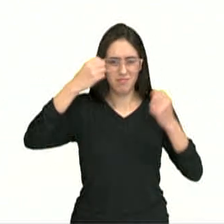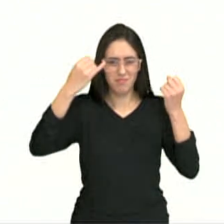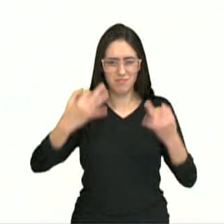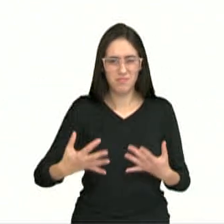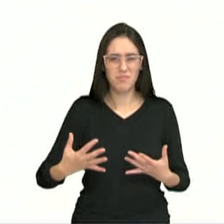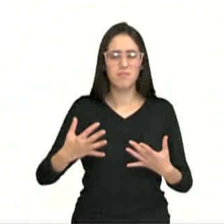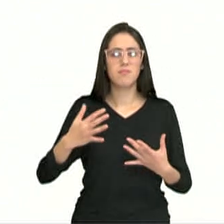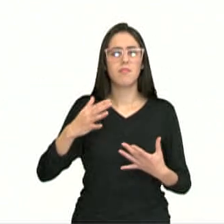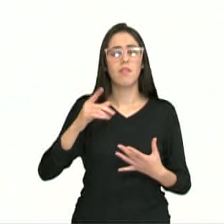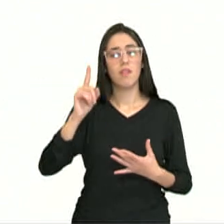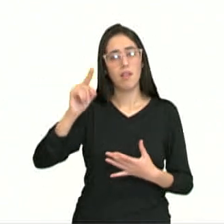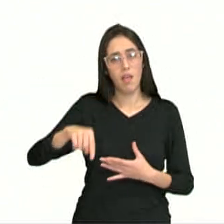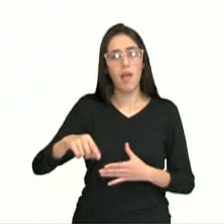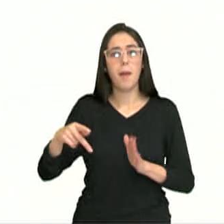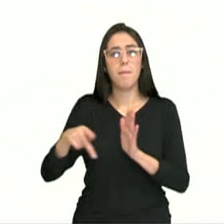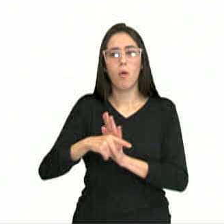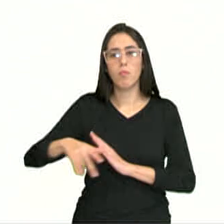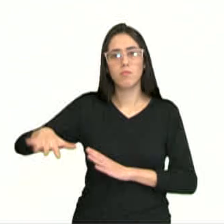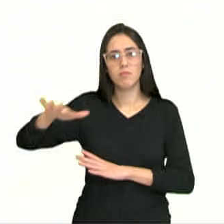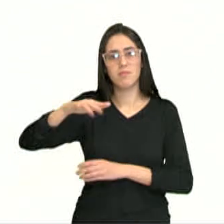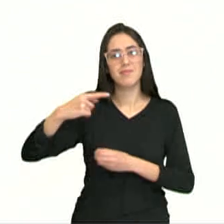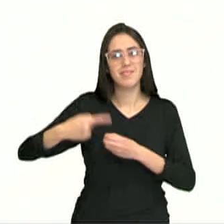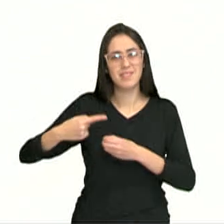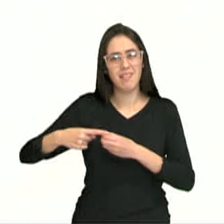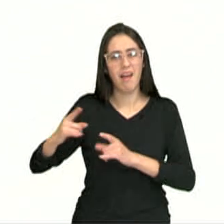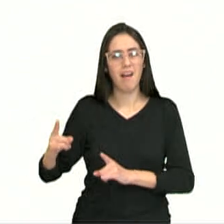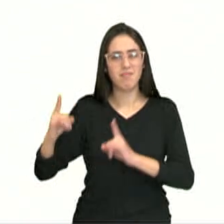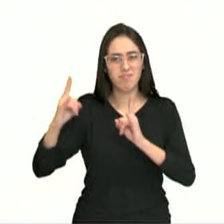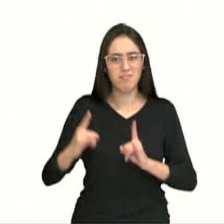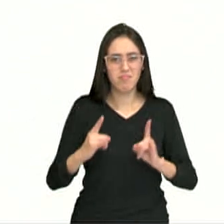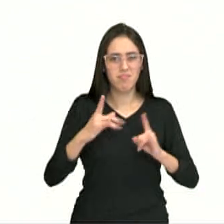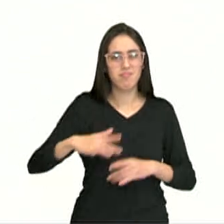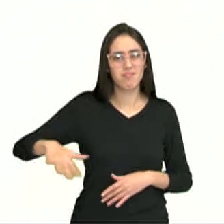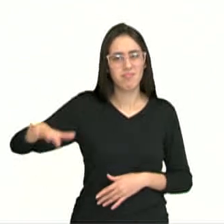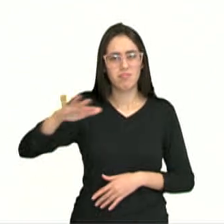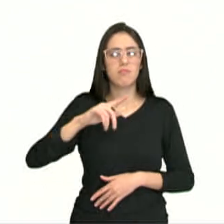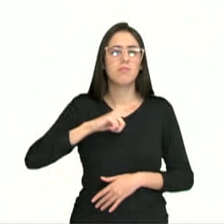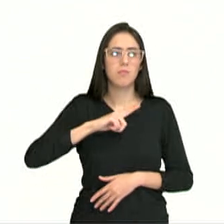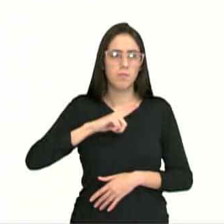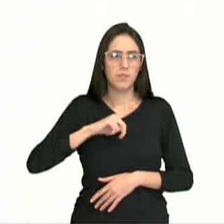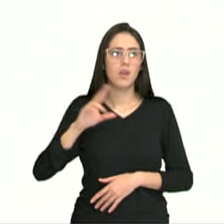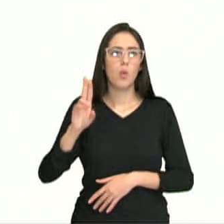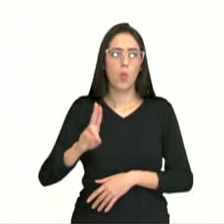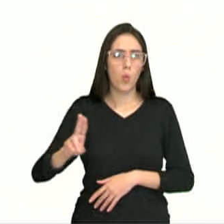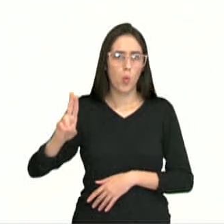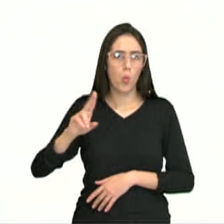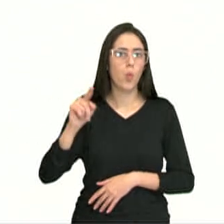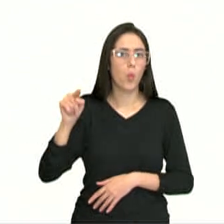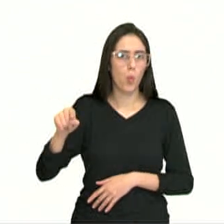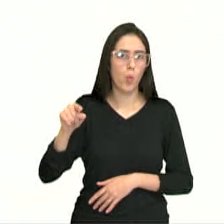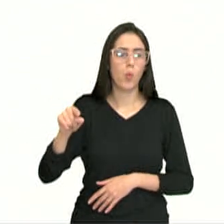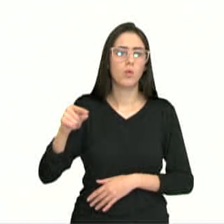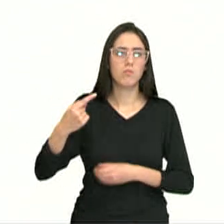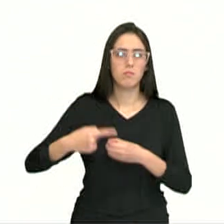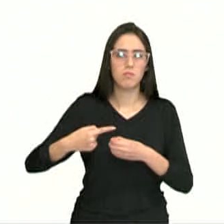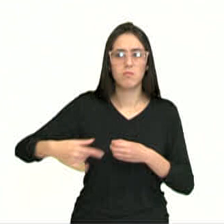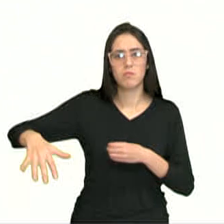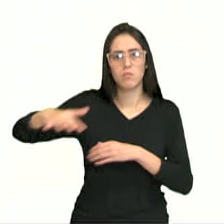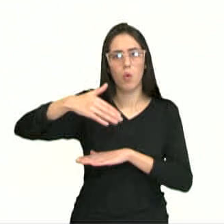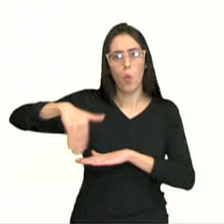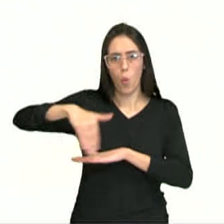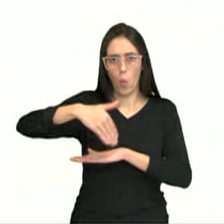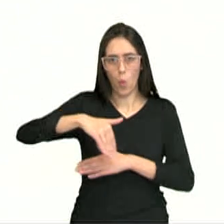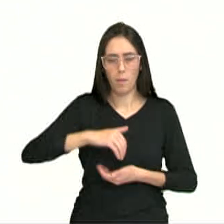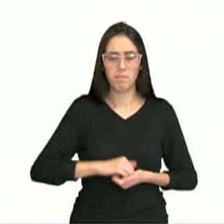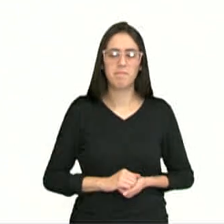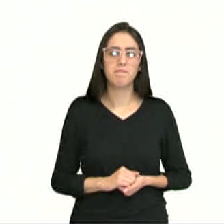parkour foi criado no ambiente urbano, por isso ainda a prática mais comum até hoje é nesse ambiente urbano, nas ruas.